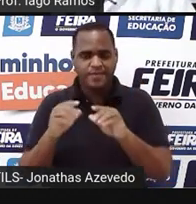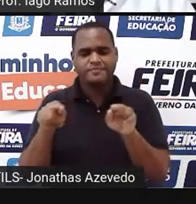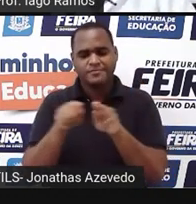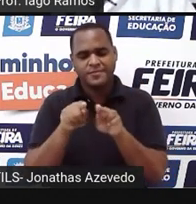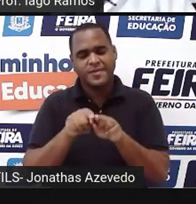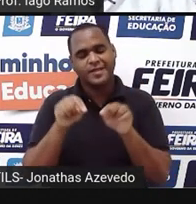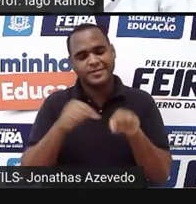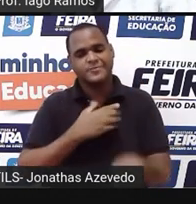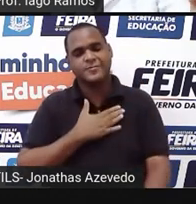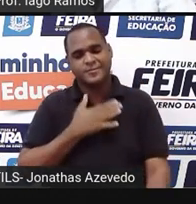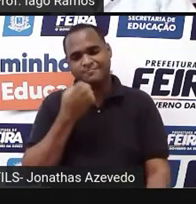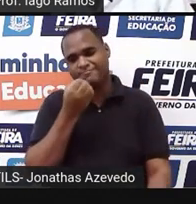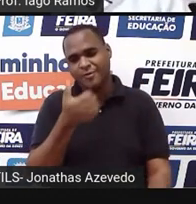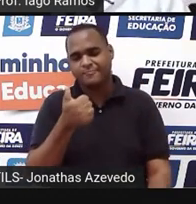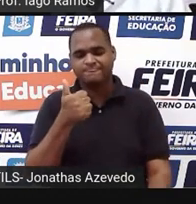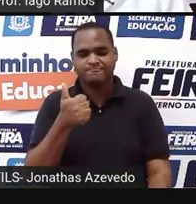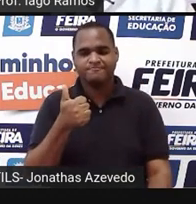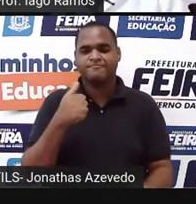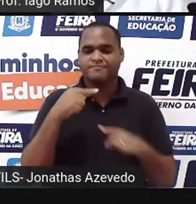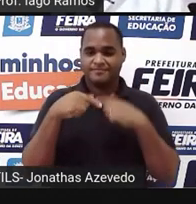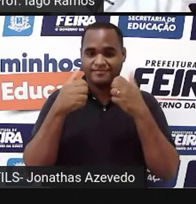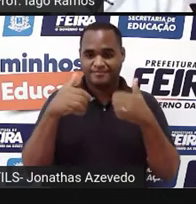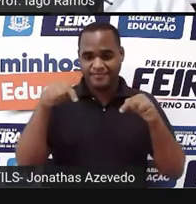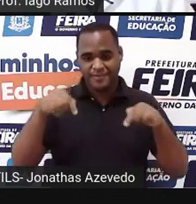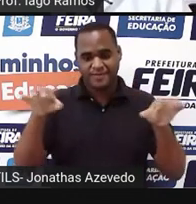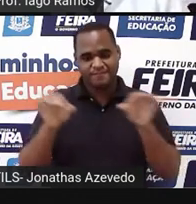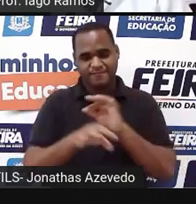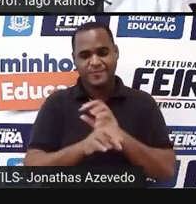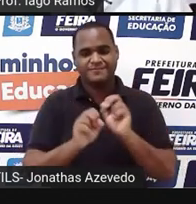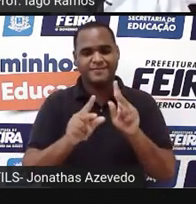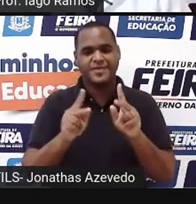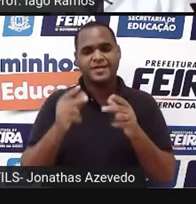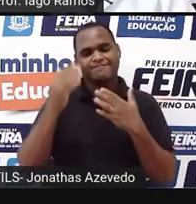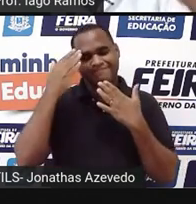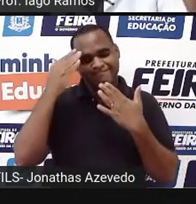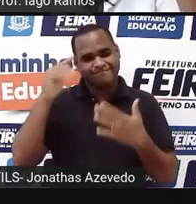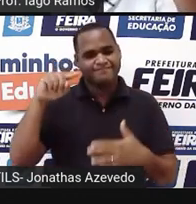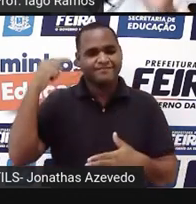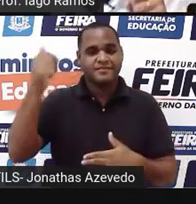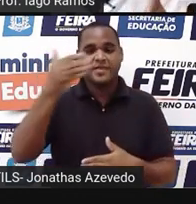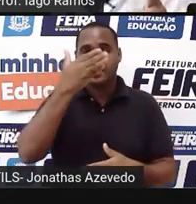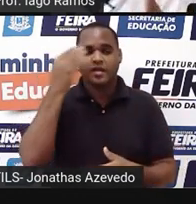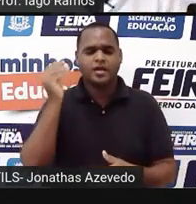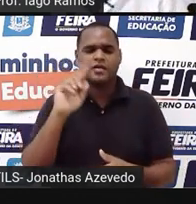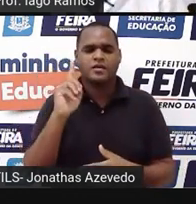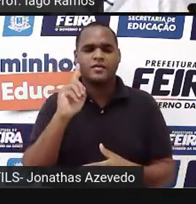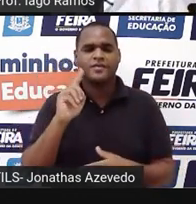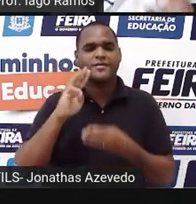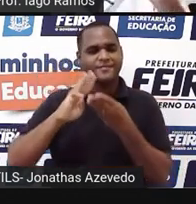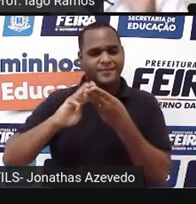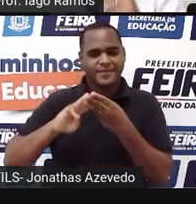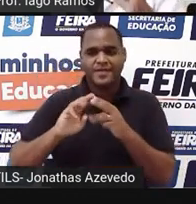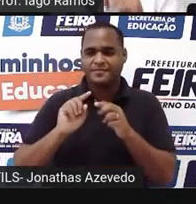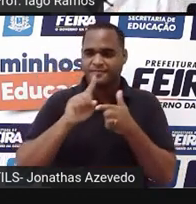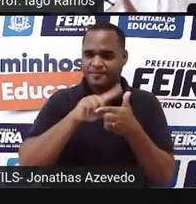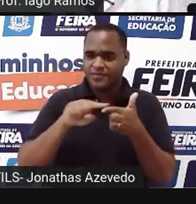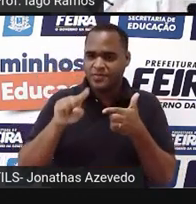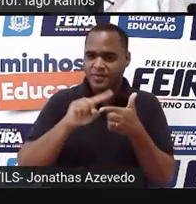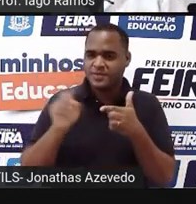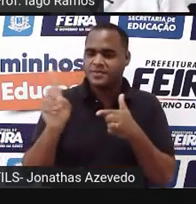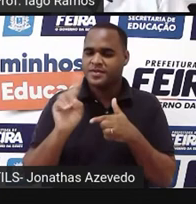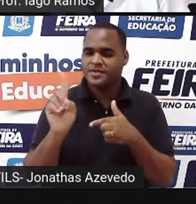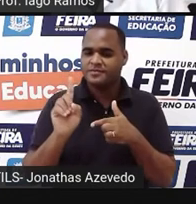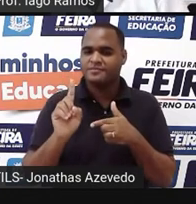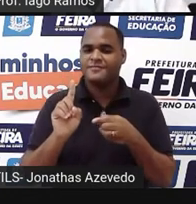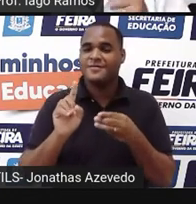aqui curtiu bastante, mas a gente vai ficar por aqui, tá bom? Desde já até a próxima, não esquece, matemática nunca foi